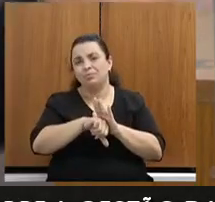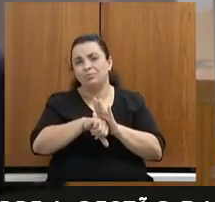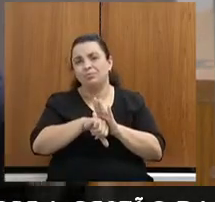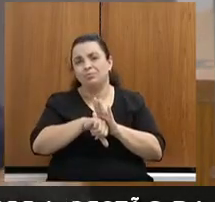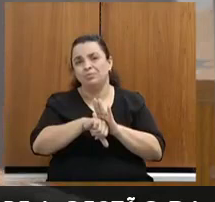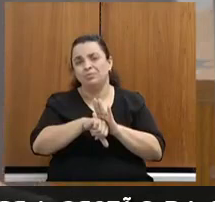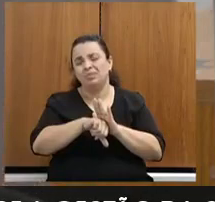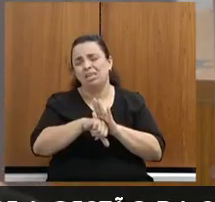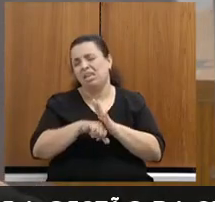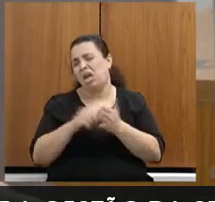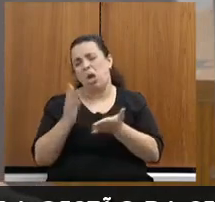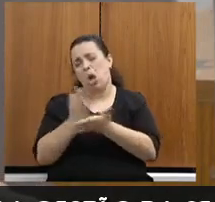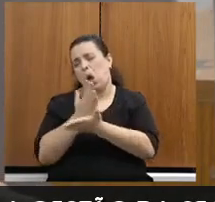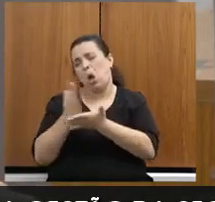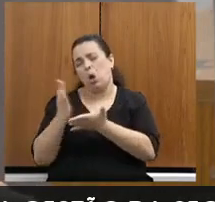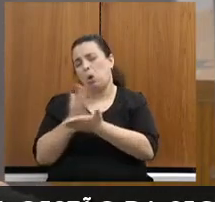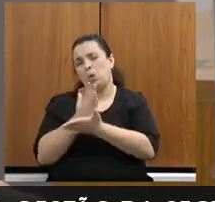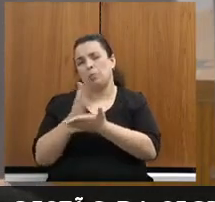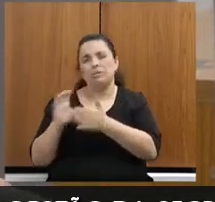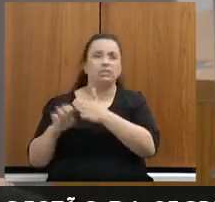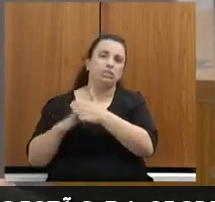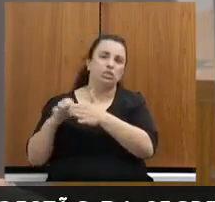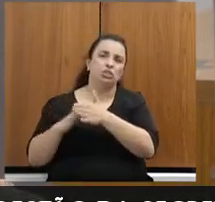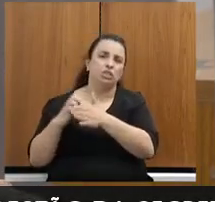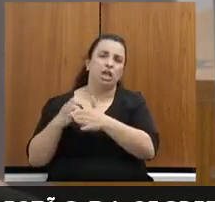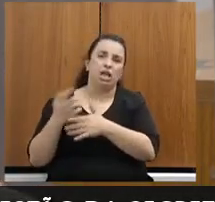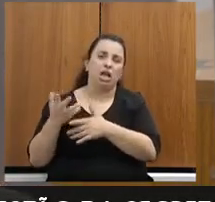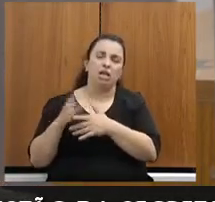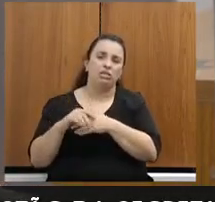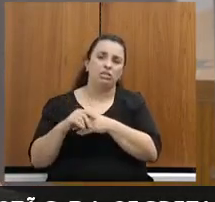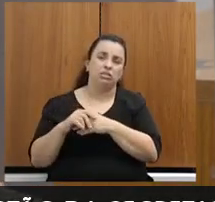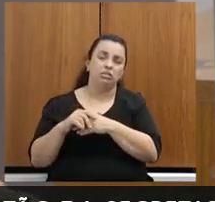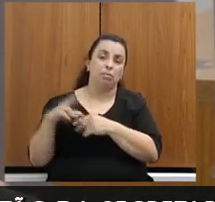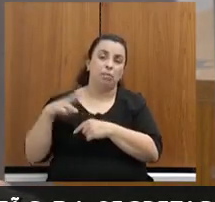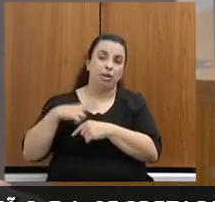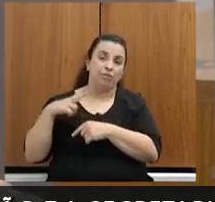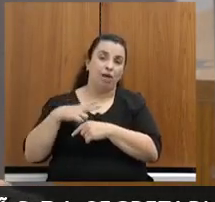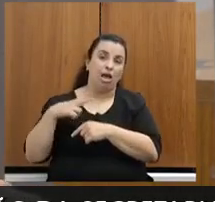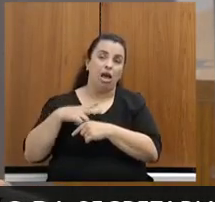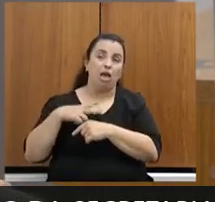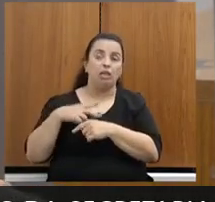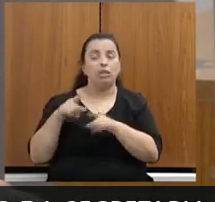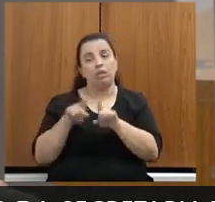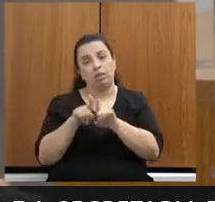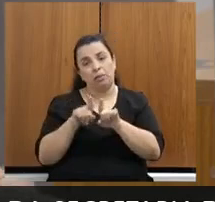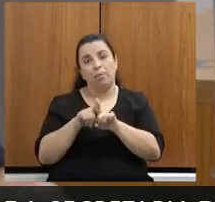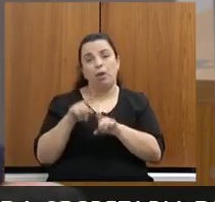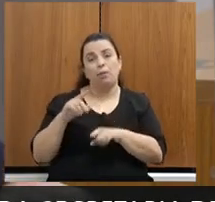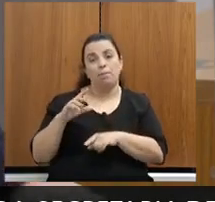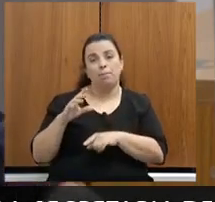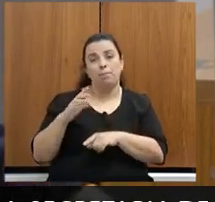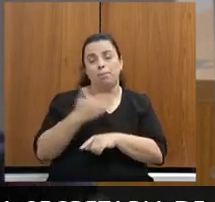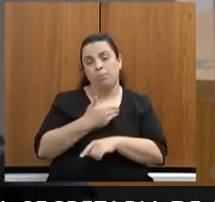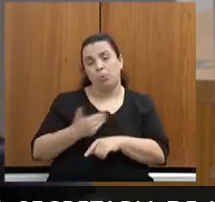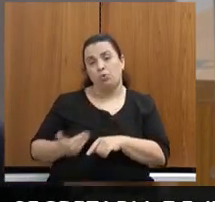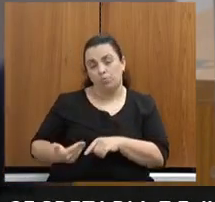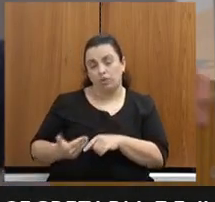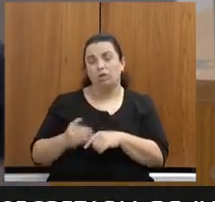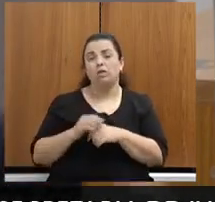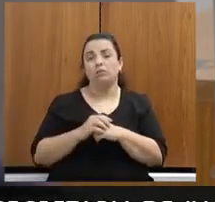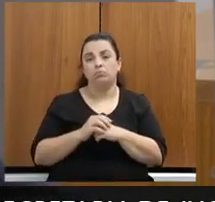algumas entidades aí né da área privada e pública sobre a questão